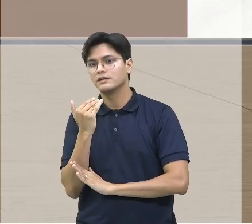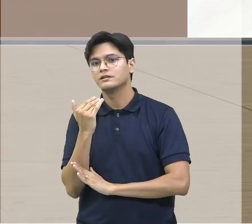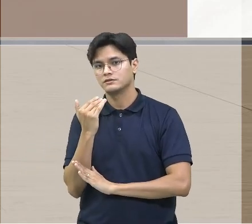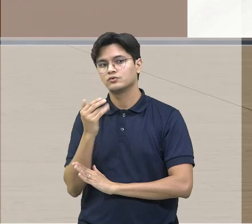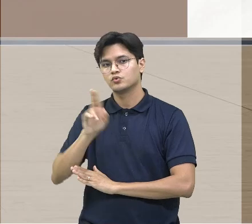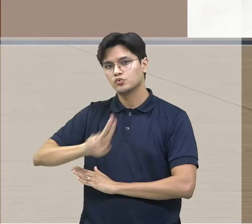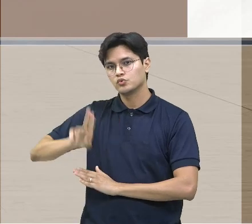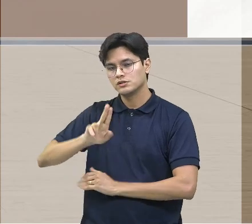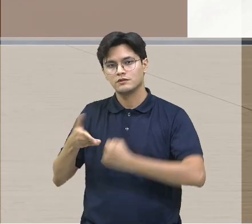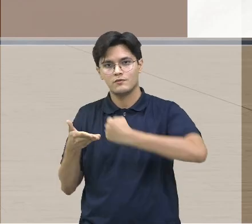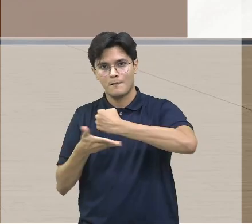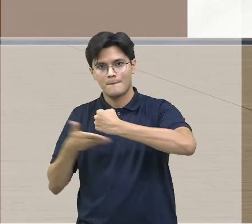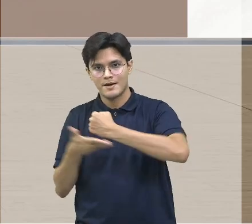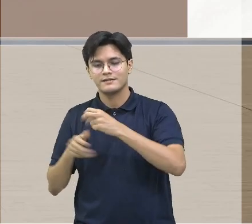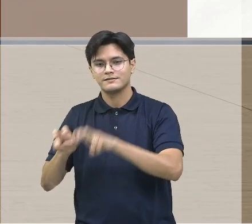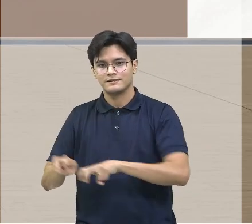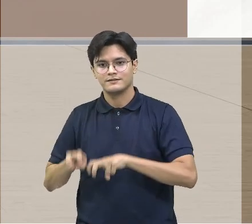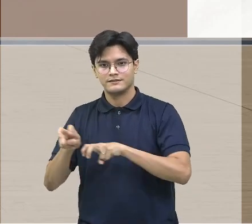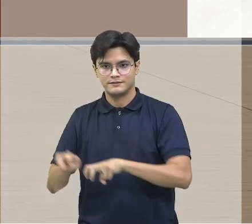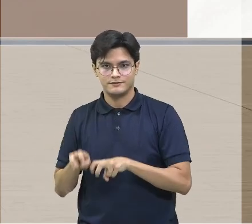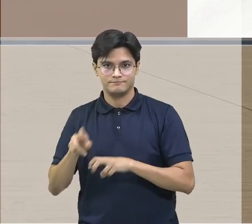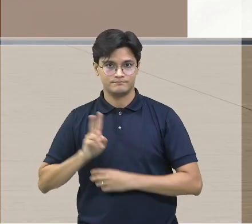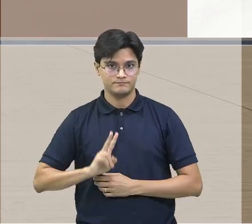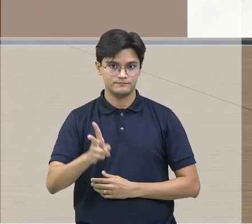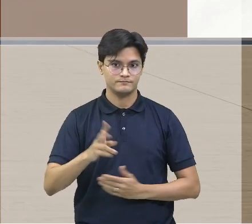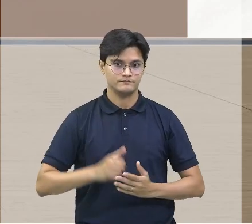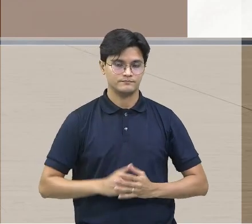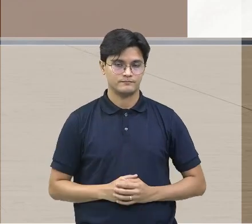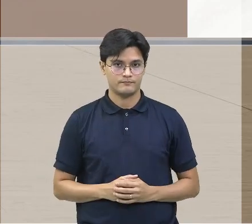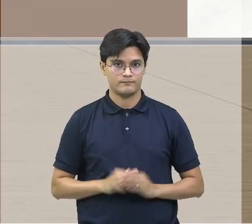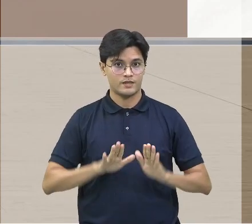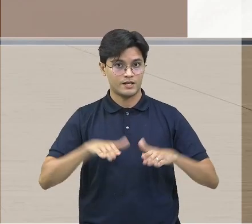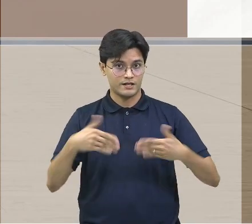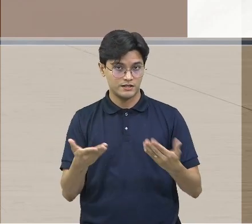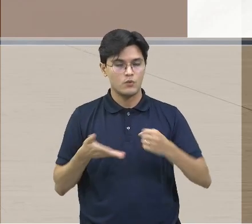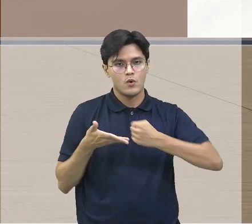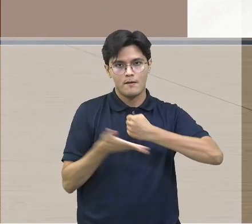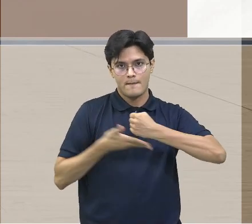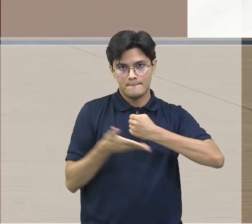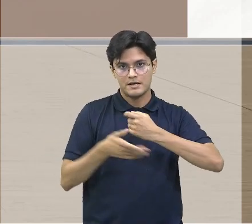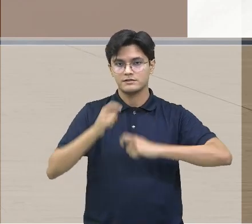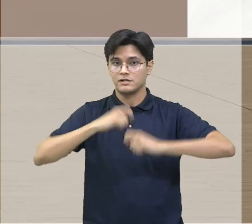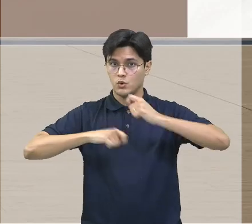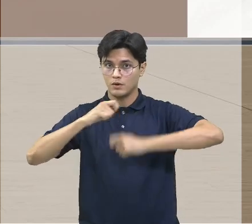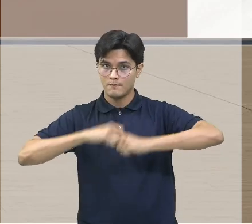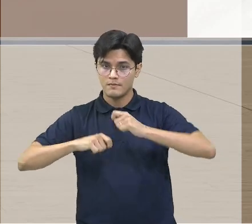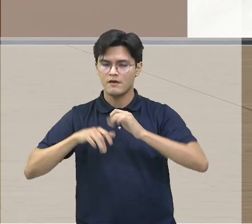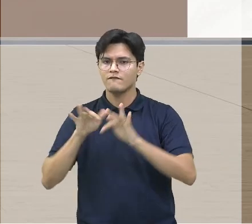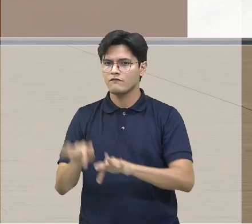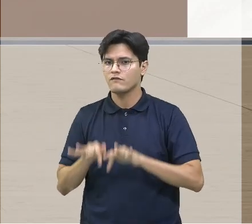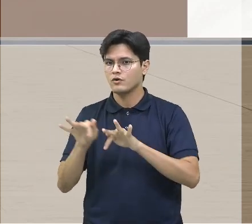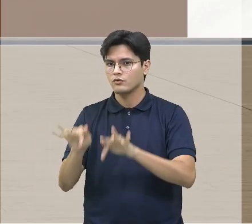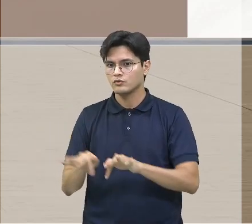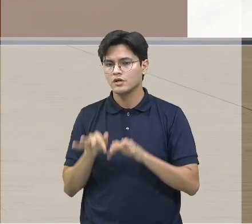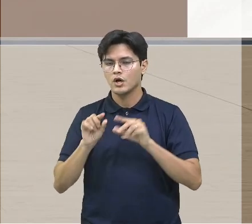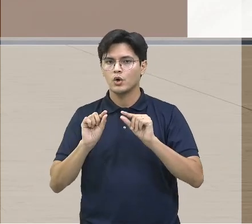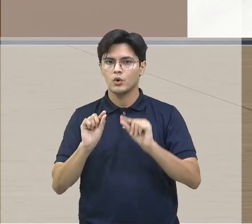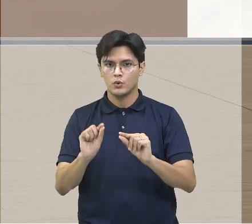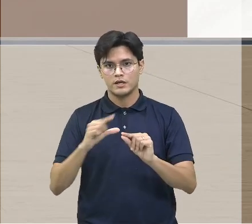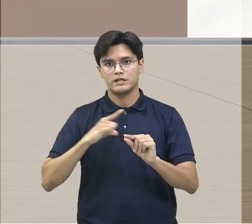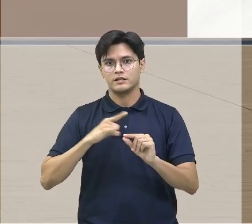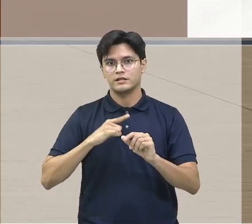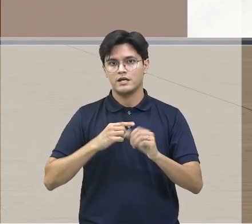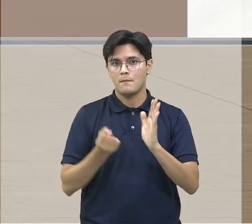agrícola, ok? Continuando. Então a base da economia feudal, vamos colocar assim, com produção voltada para